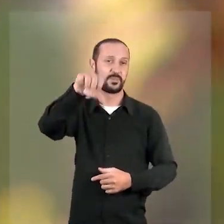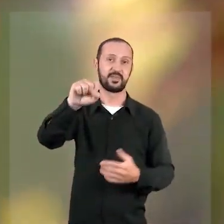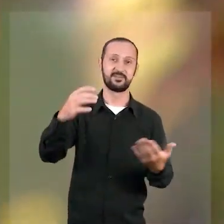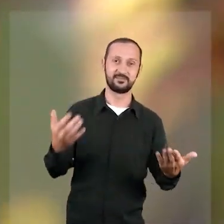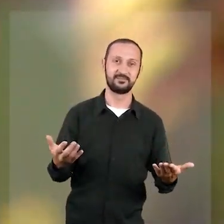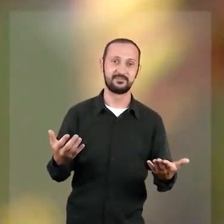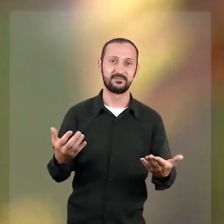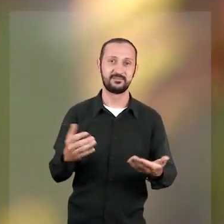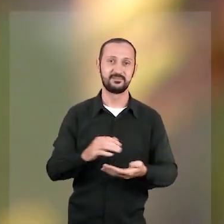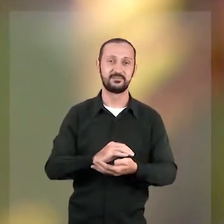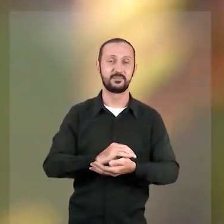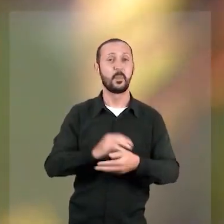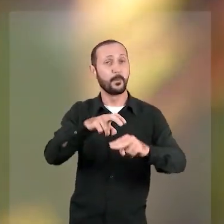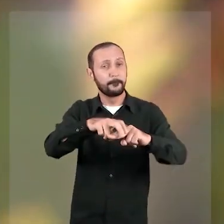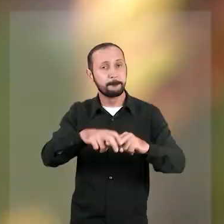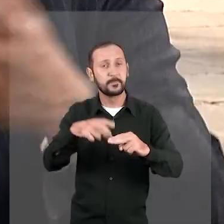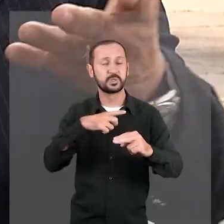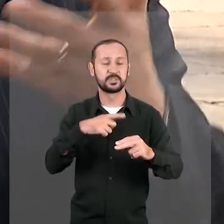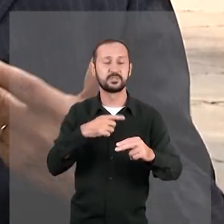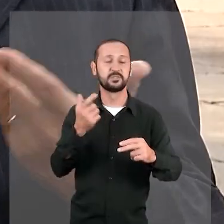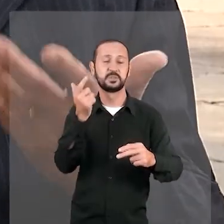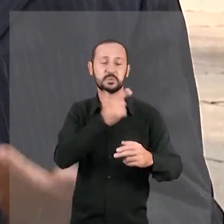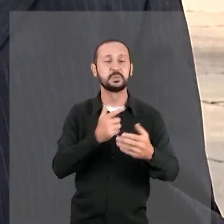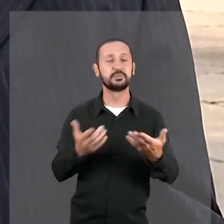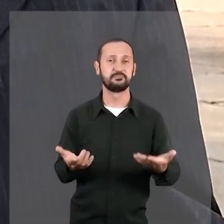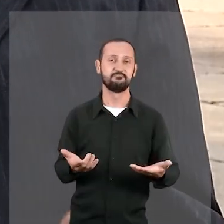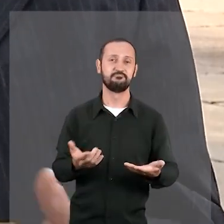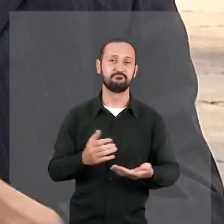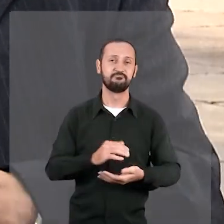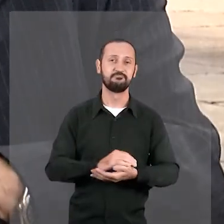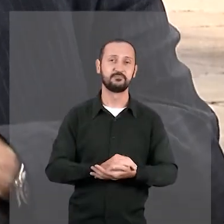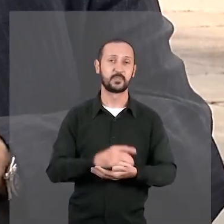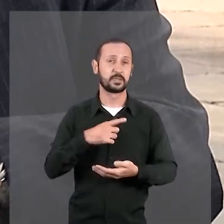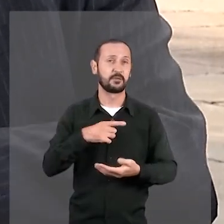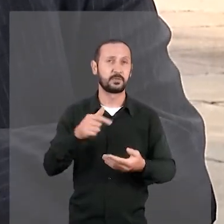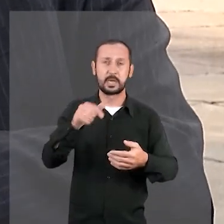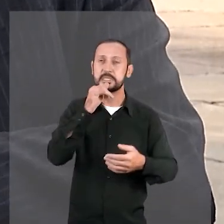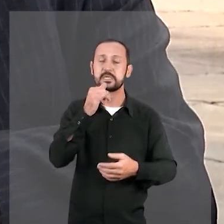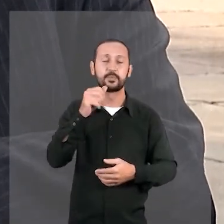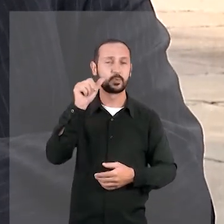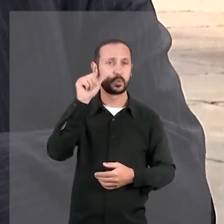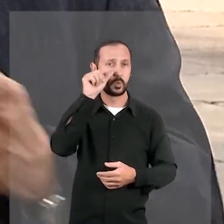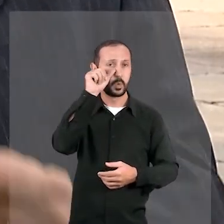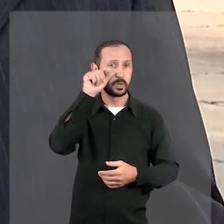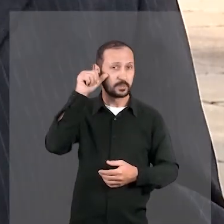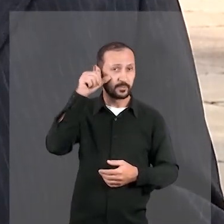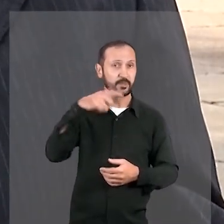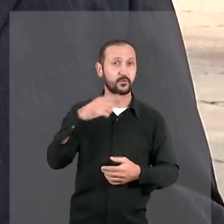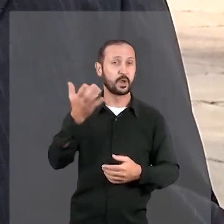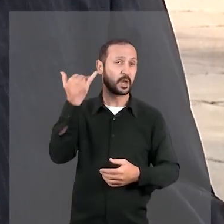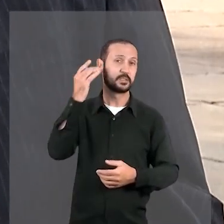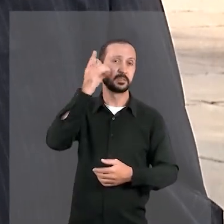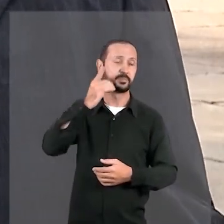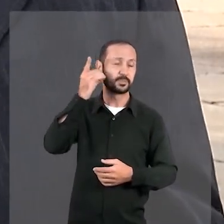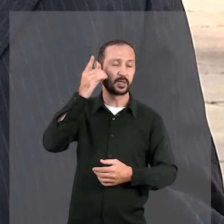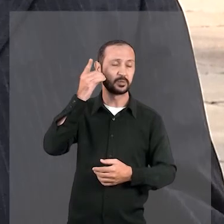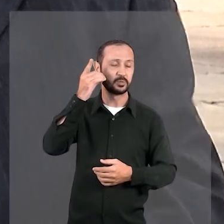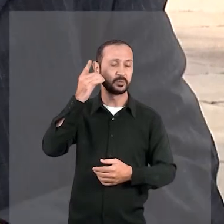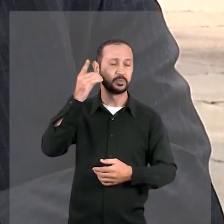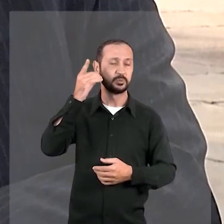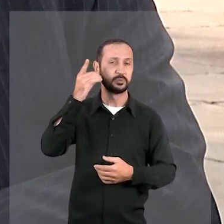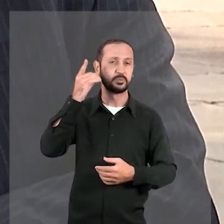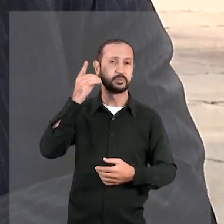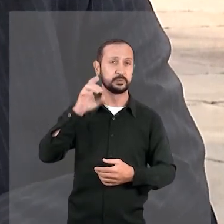é a Assembleia Legislativa. Portanto, nós tivemos eleitos aí o André Putinelli, que foi deputado